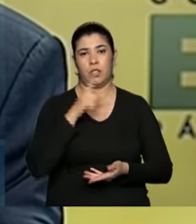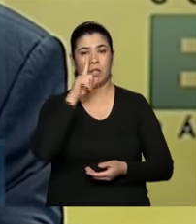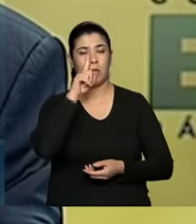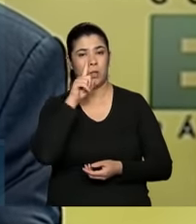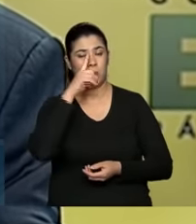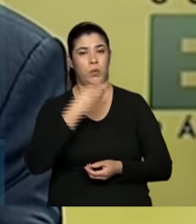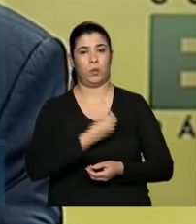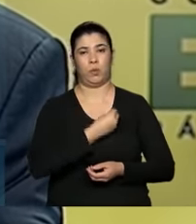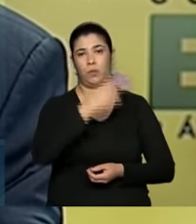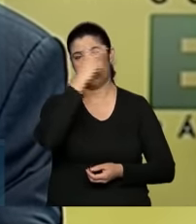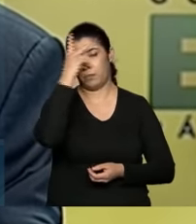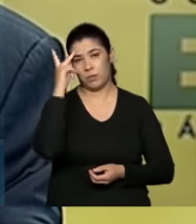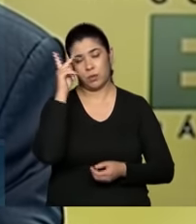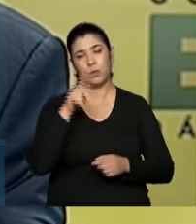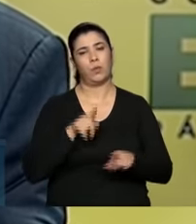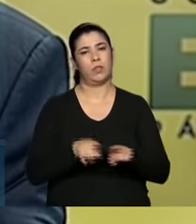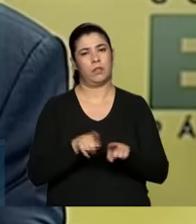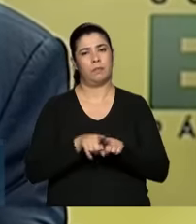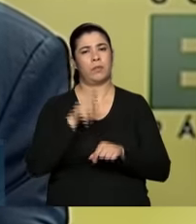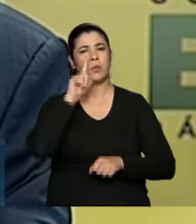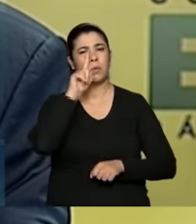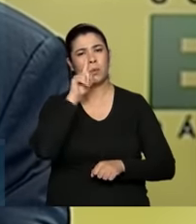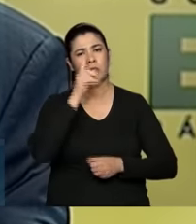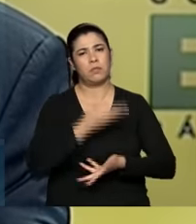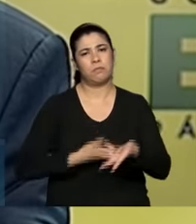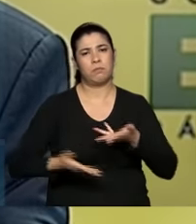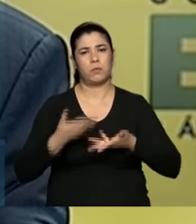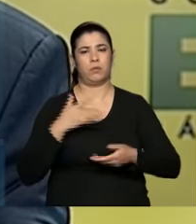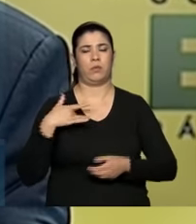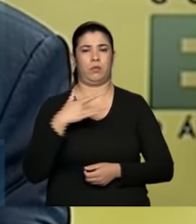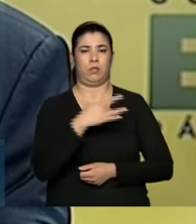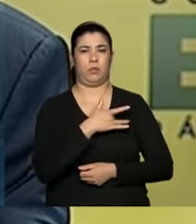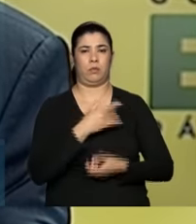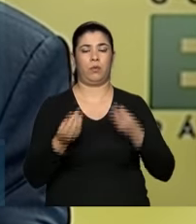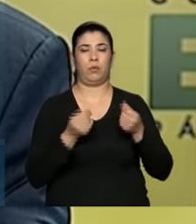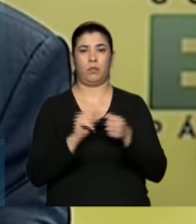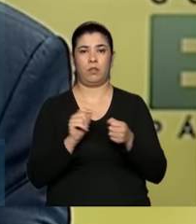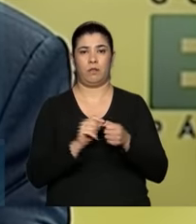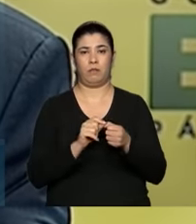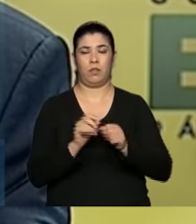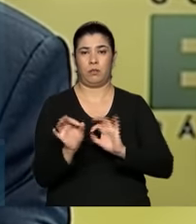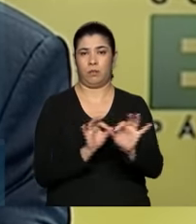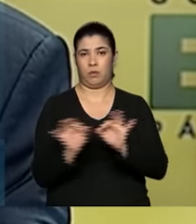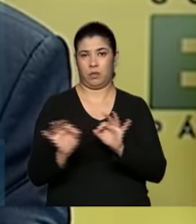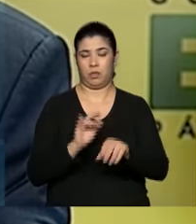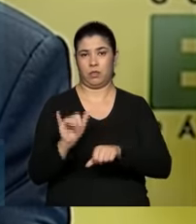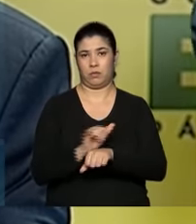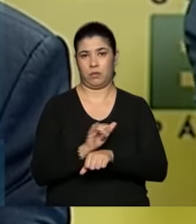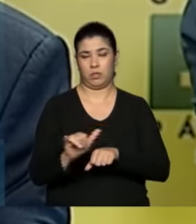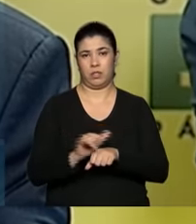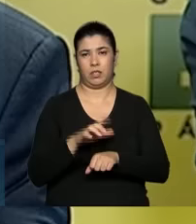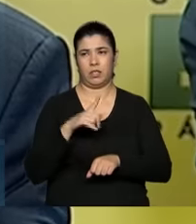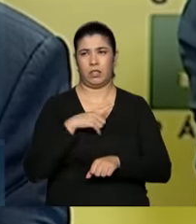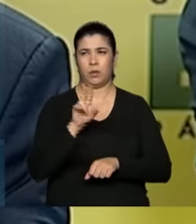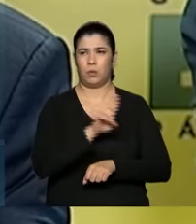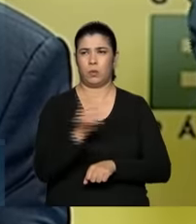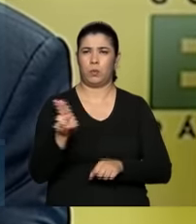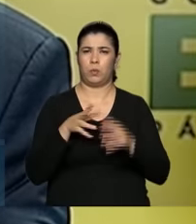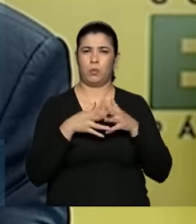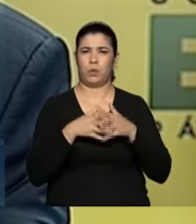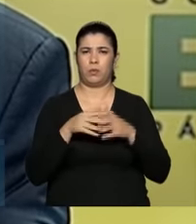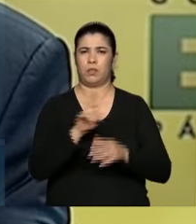de vida, risco grave de saúde. Para estruturar, nós definimos uma coisa que tem até um nome meio complicado, eu